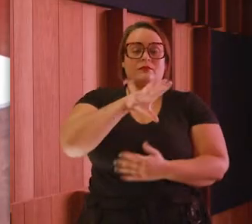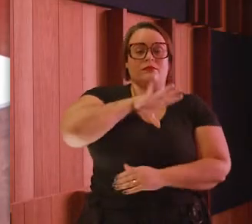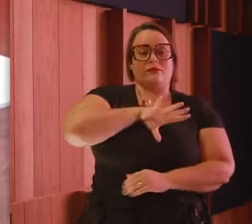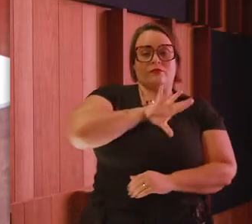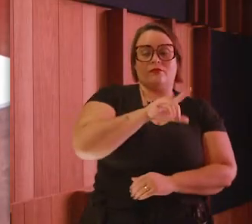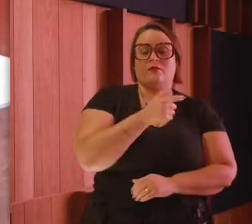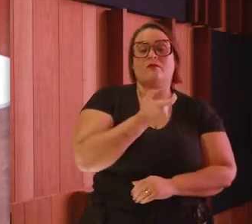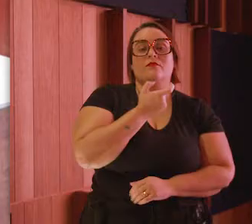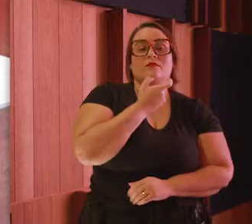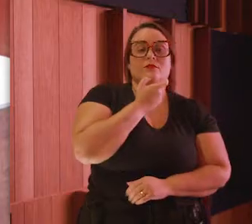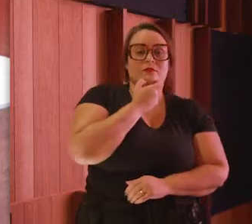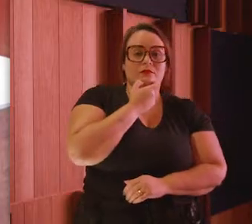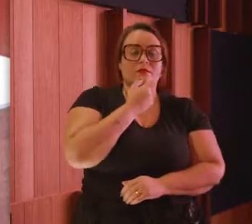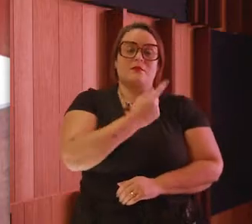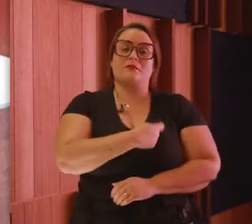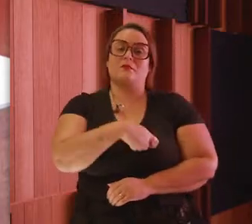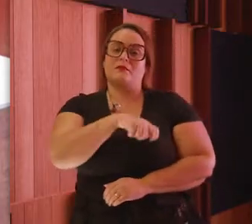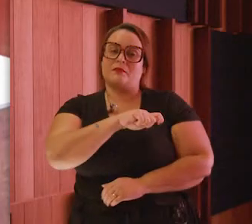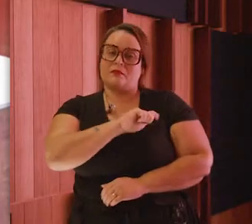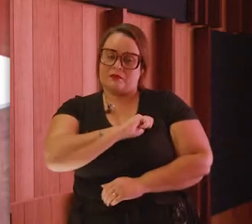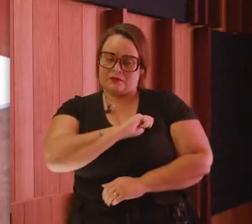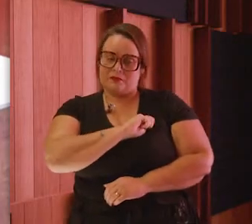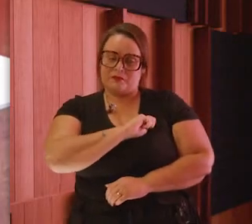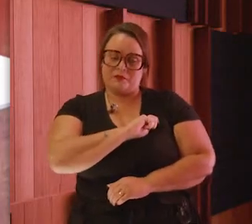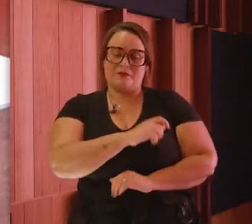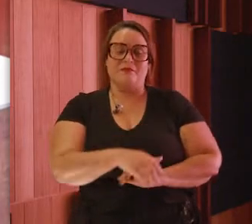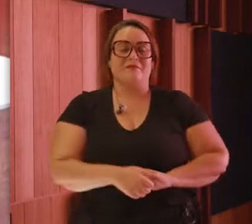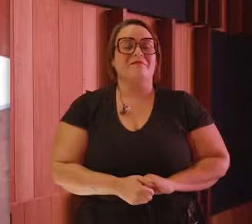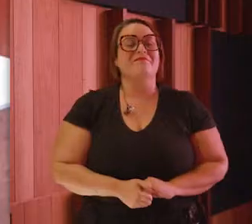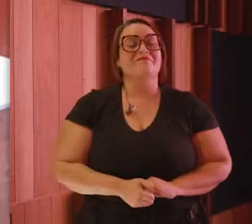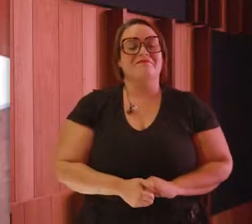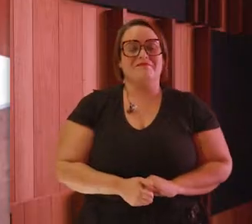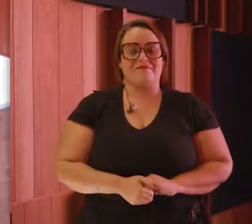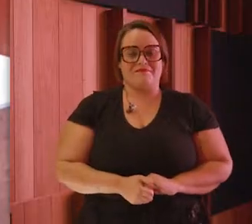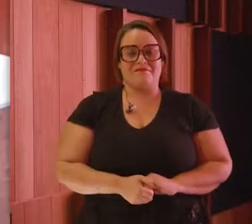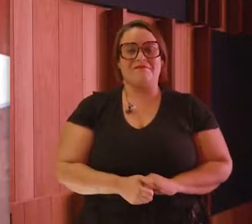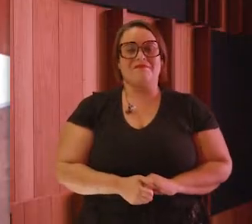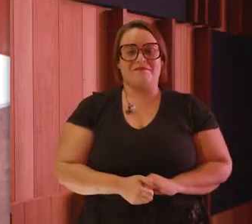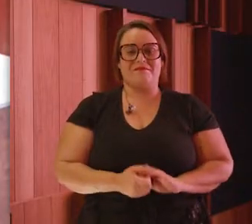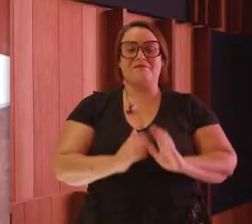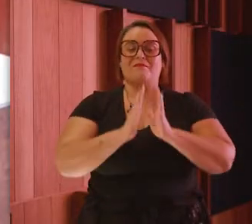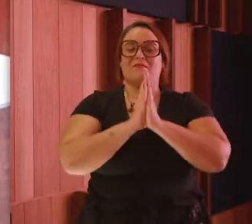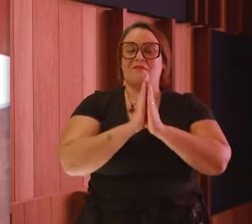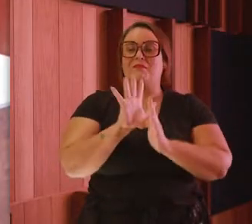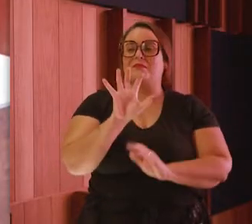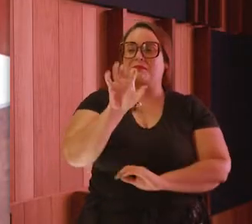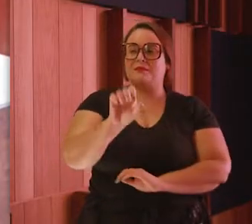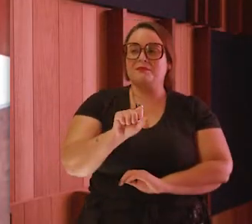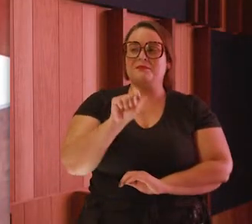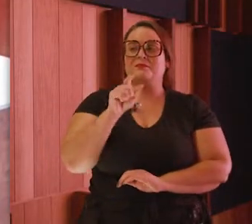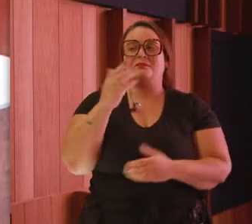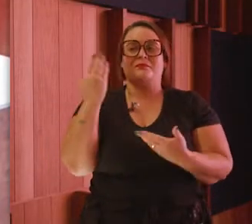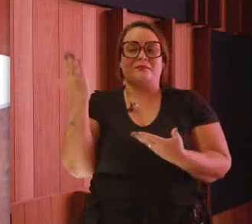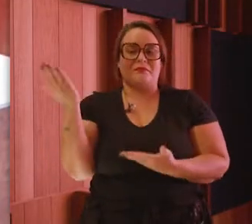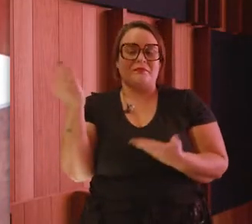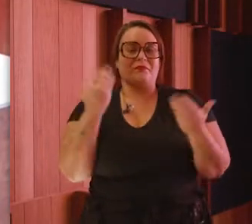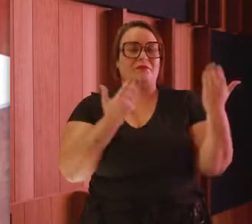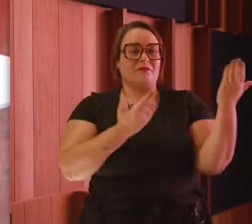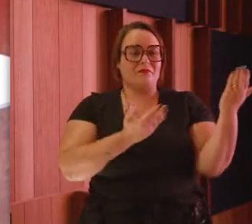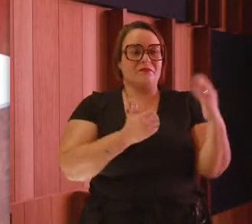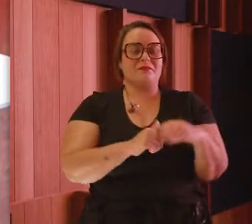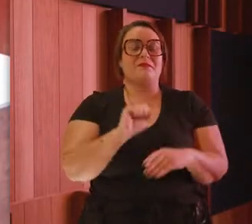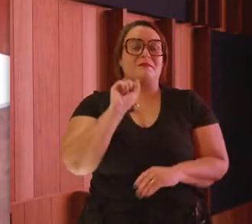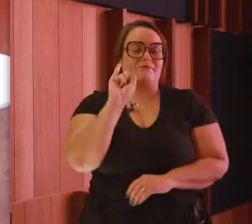inglês, para o espanhol e vice-versa. Não deixem de pegá-los ali nos cantos, quem julgar